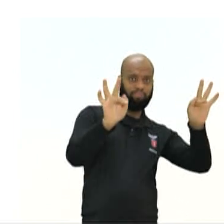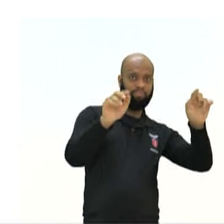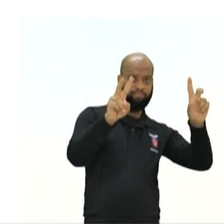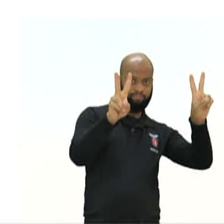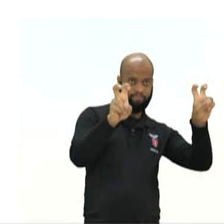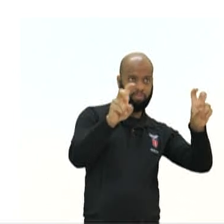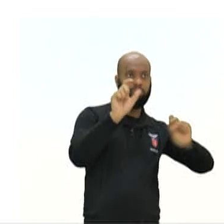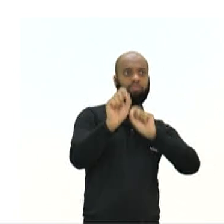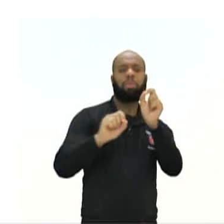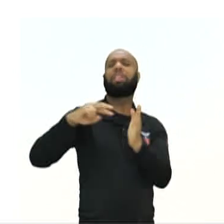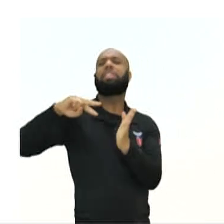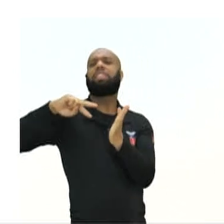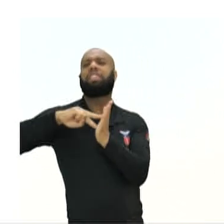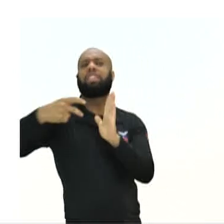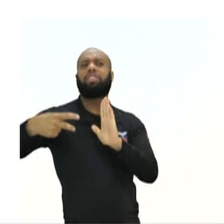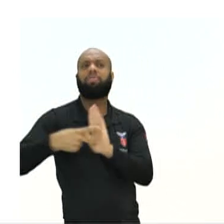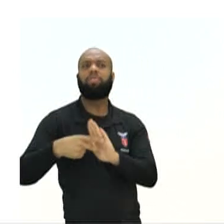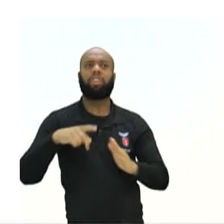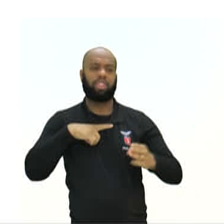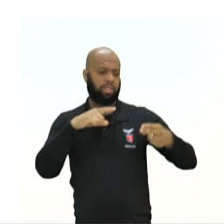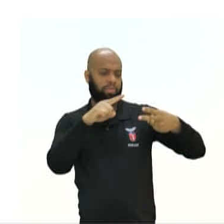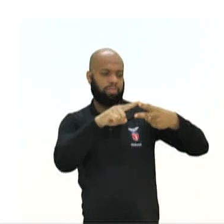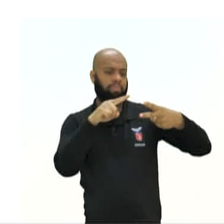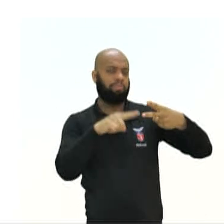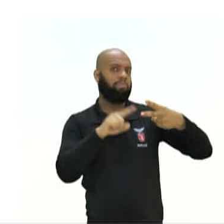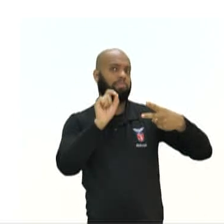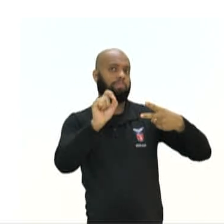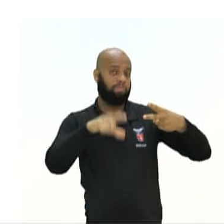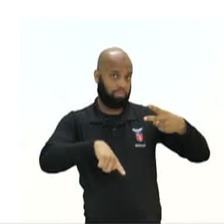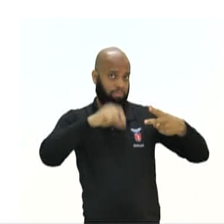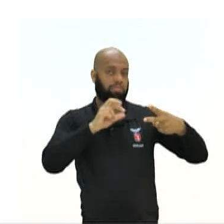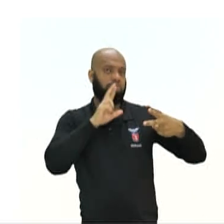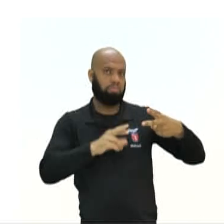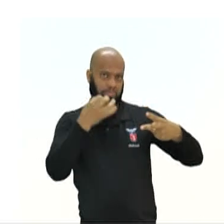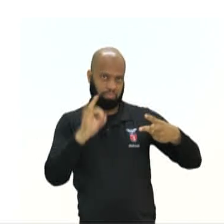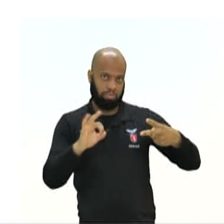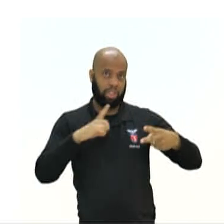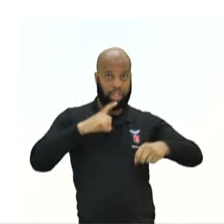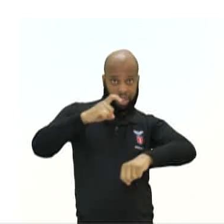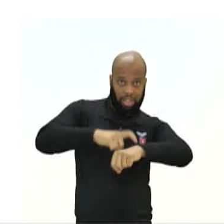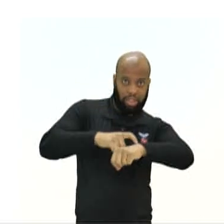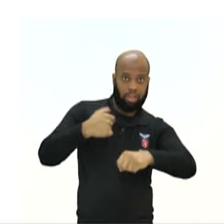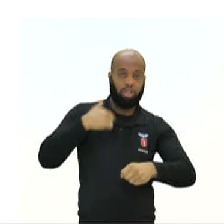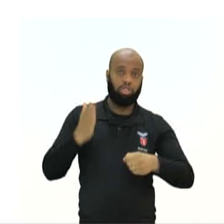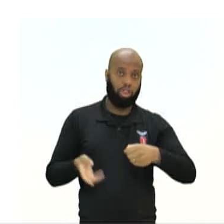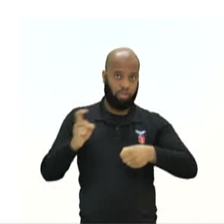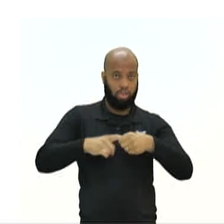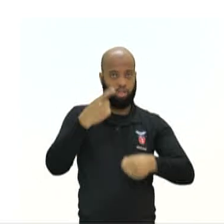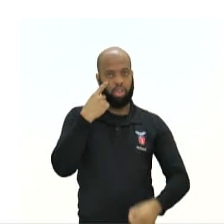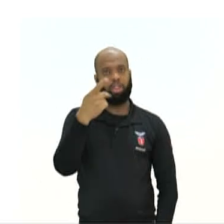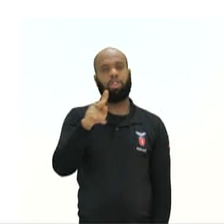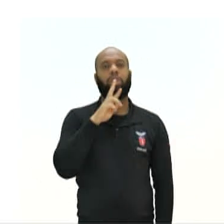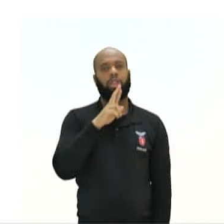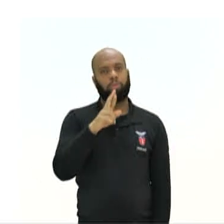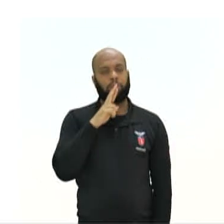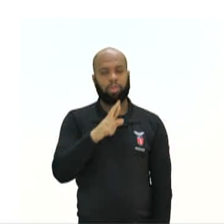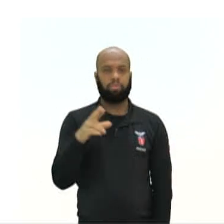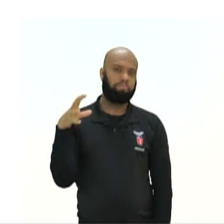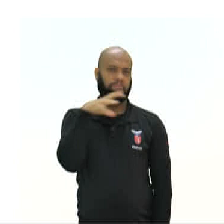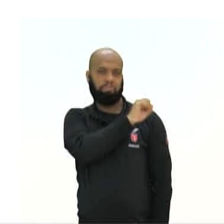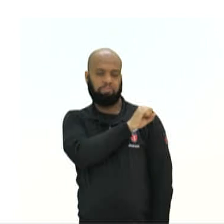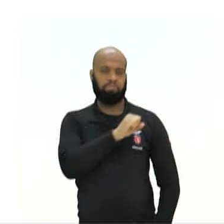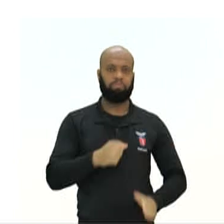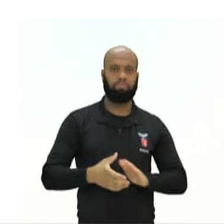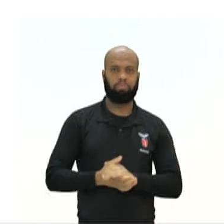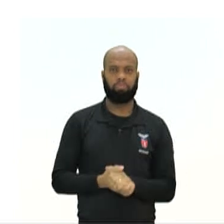trucking. O que significa? Eu tenho aqui duas alternativas, beleza? Dá uma lida, checa o dicionário se preciso for. Já volto